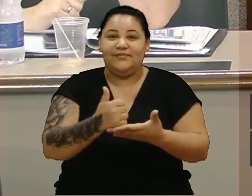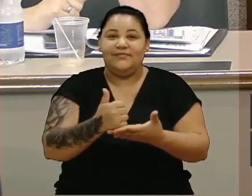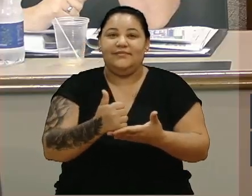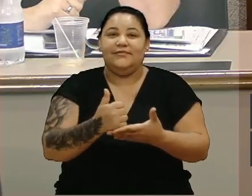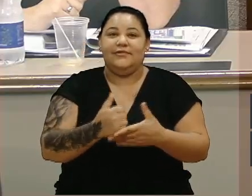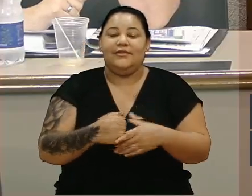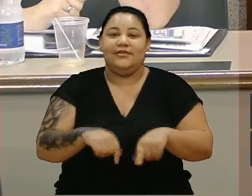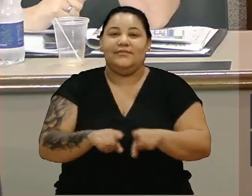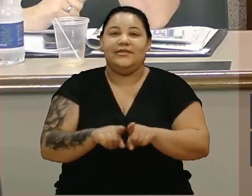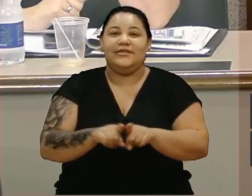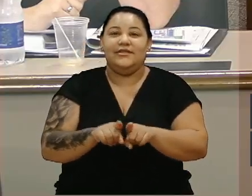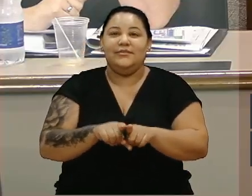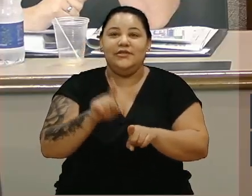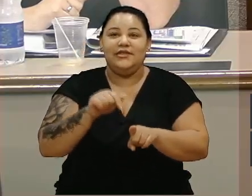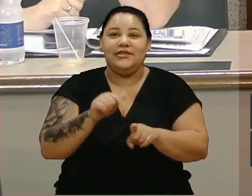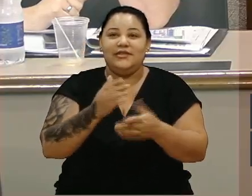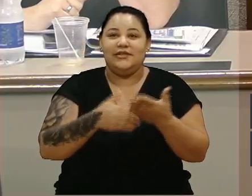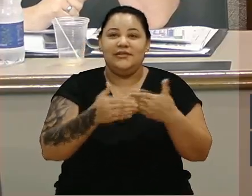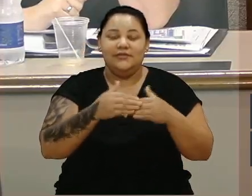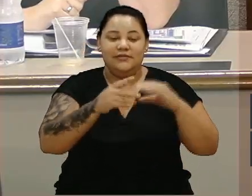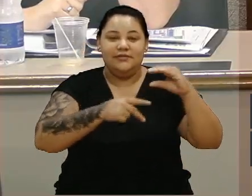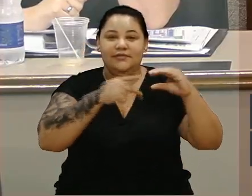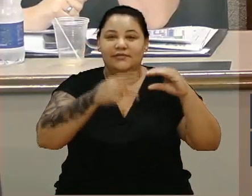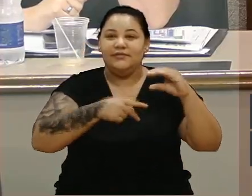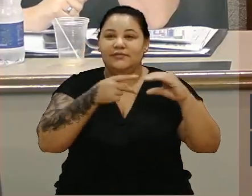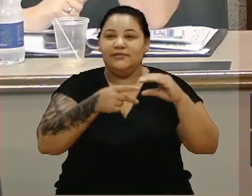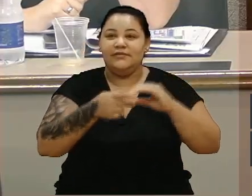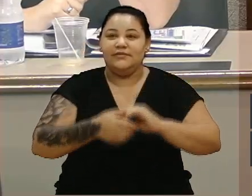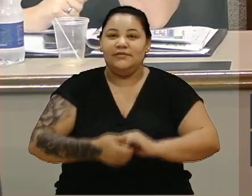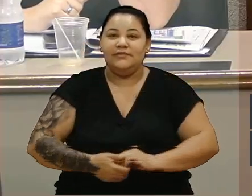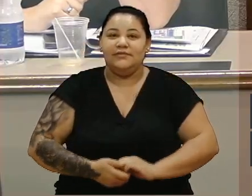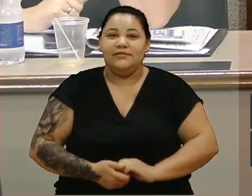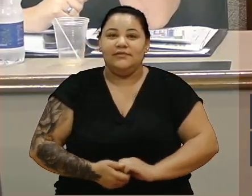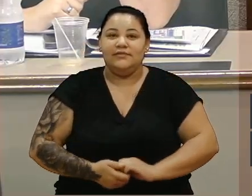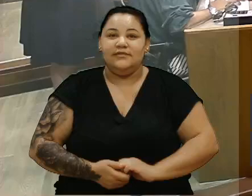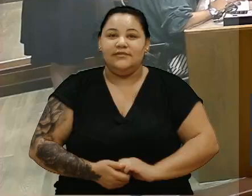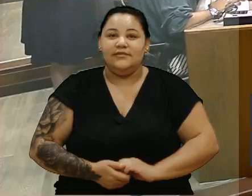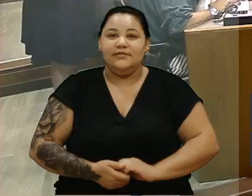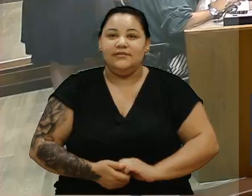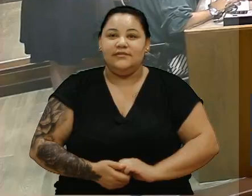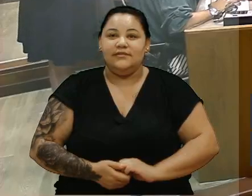todos nós nessa casa aqui, ao jornalista Fábio Rauch. Era isso, senhora presidente.